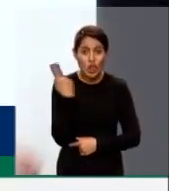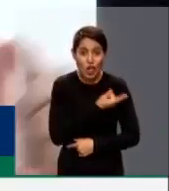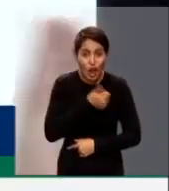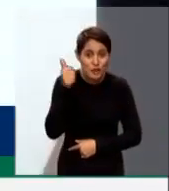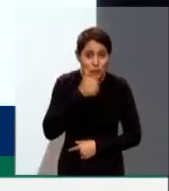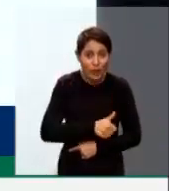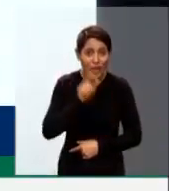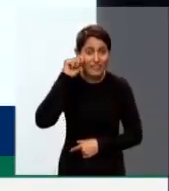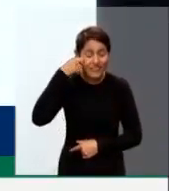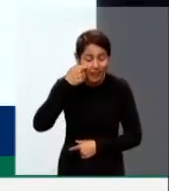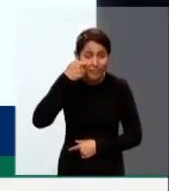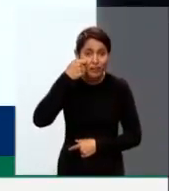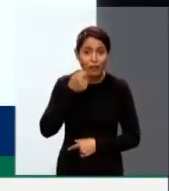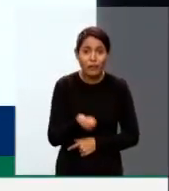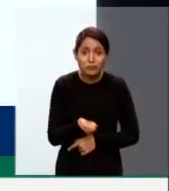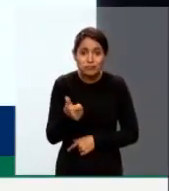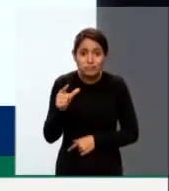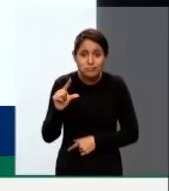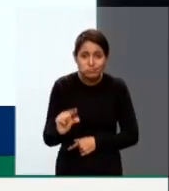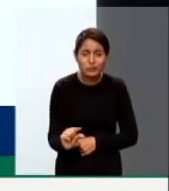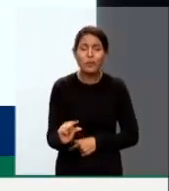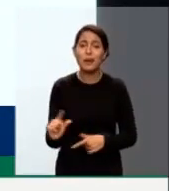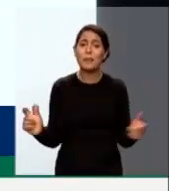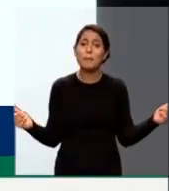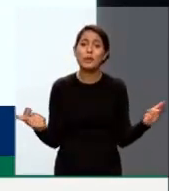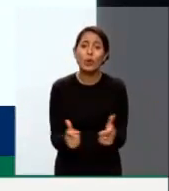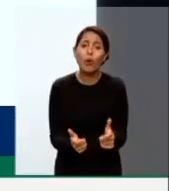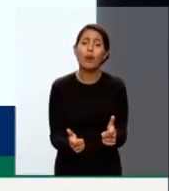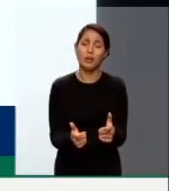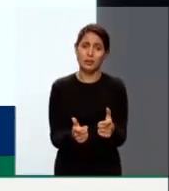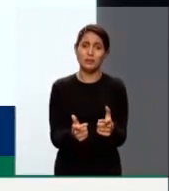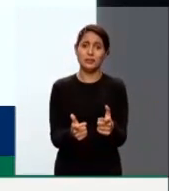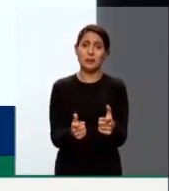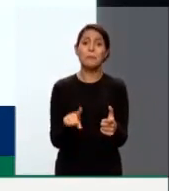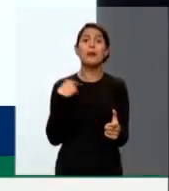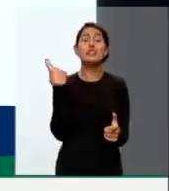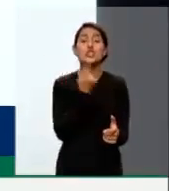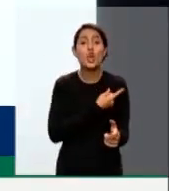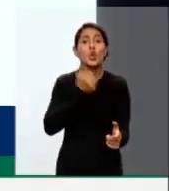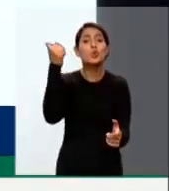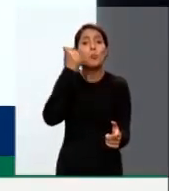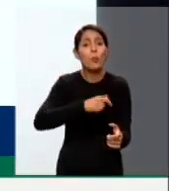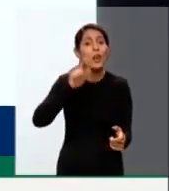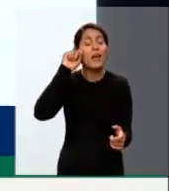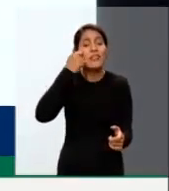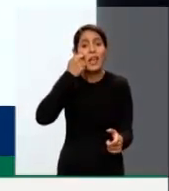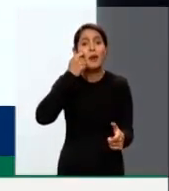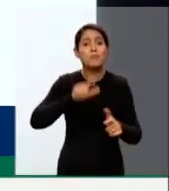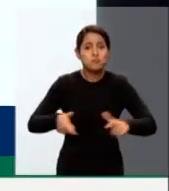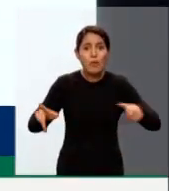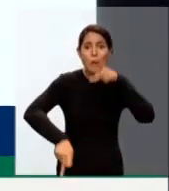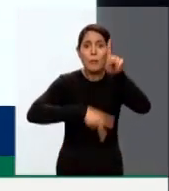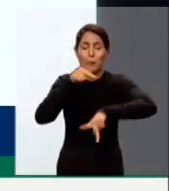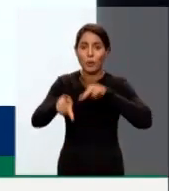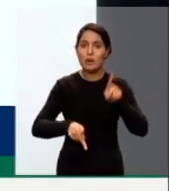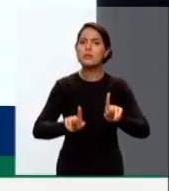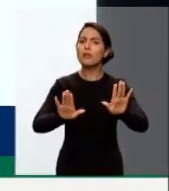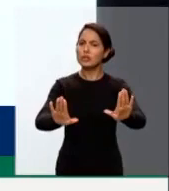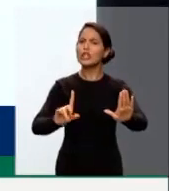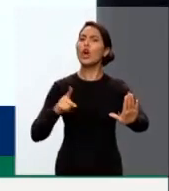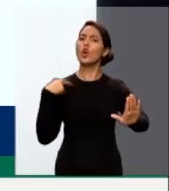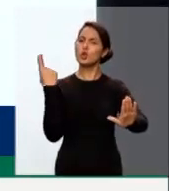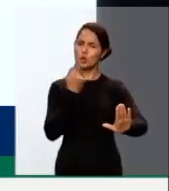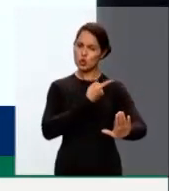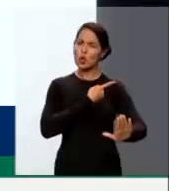sejamos o maior segmento populacional no Brasil. Então, é fundamental, inclusive, que nossos corpos